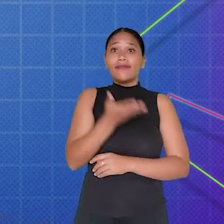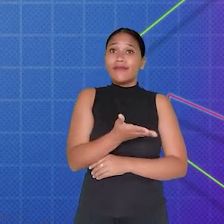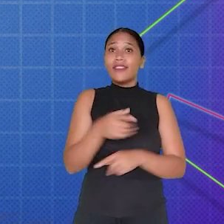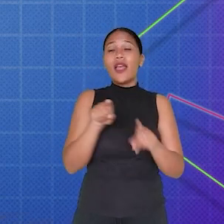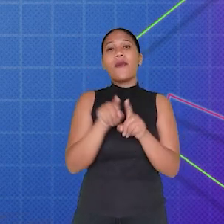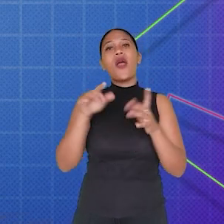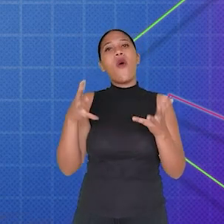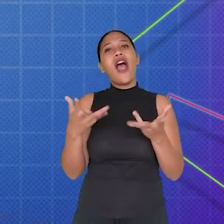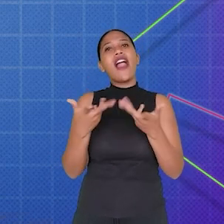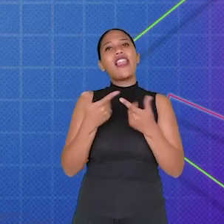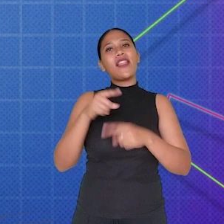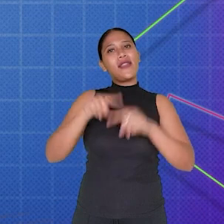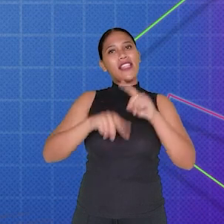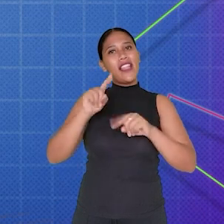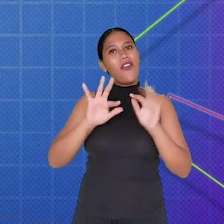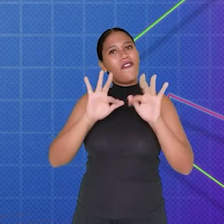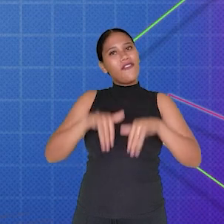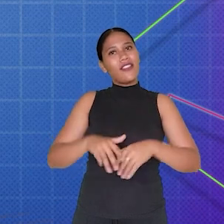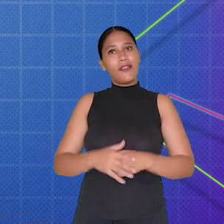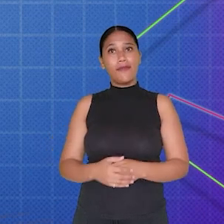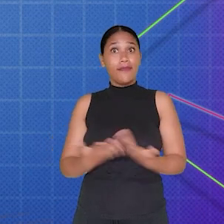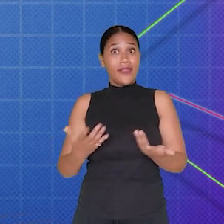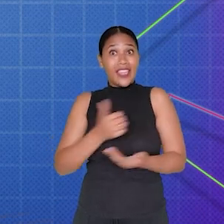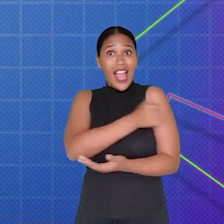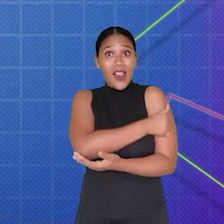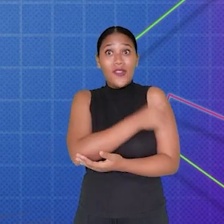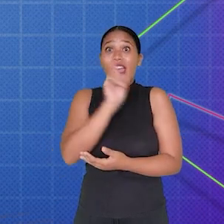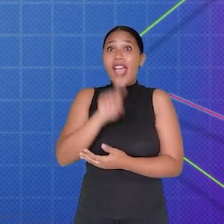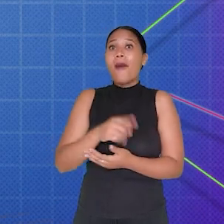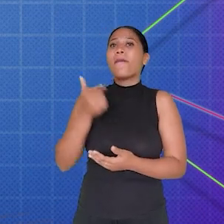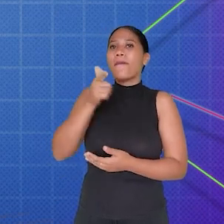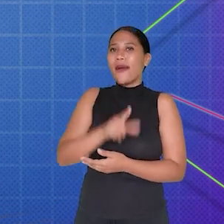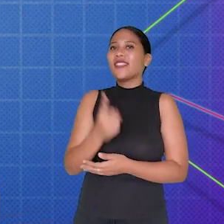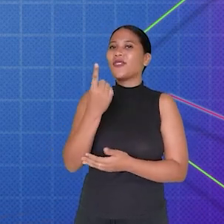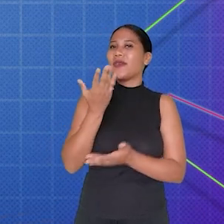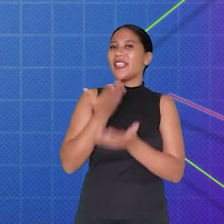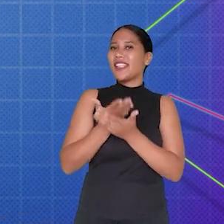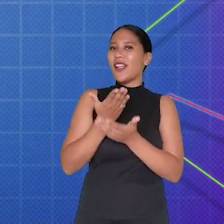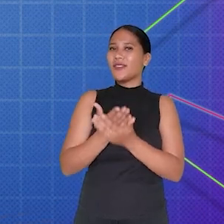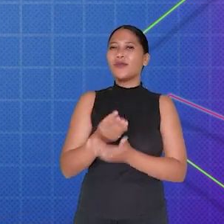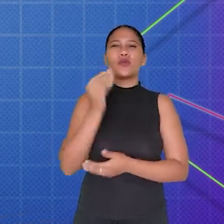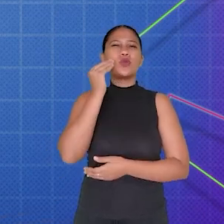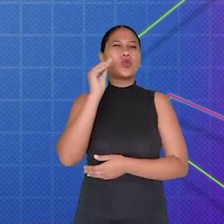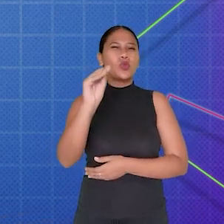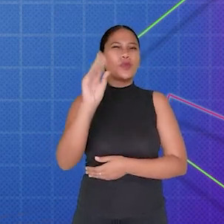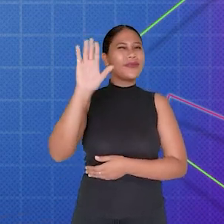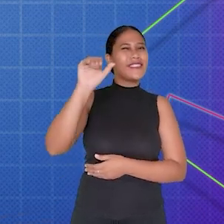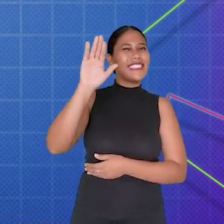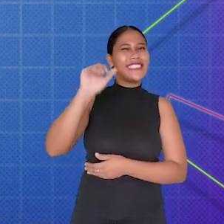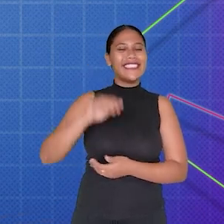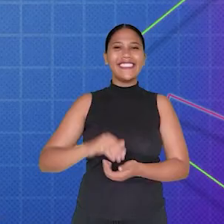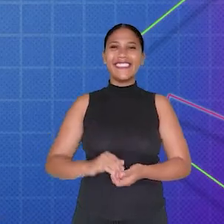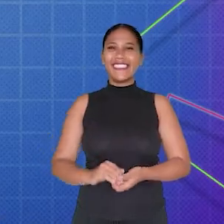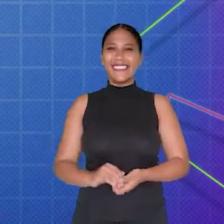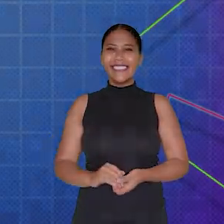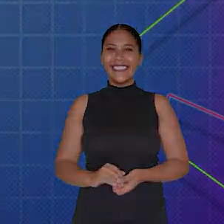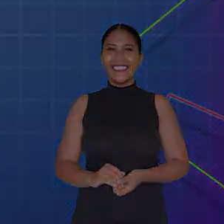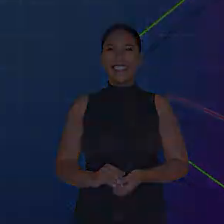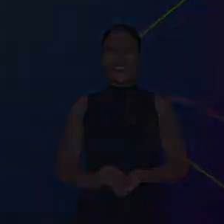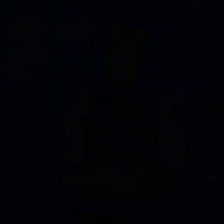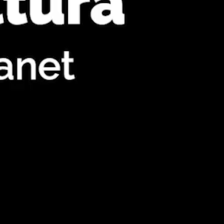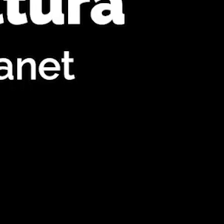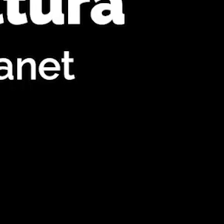a experiência do jogador e na qualidade do produto final. Alunos, essa foi mais uma de nossas aulas. Beijão, até